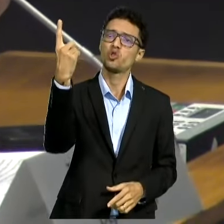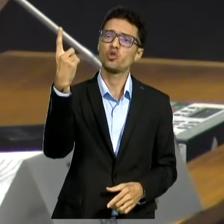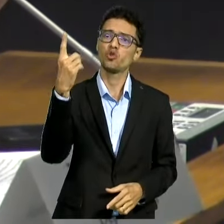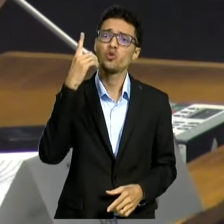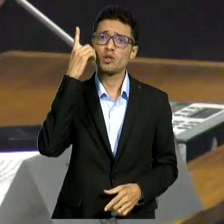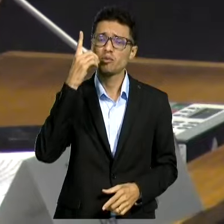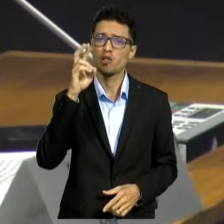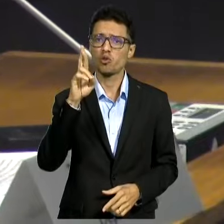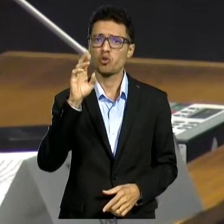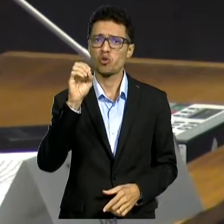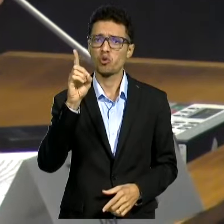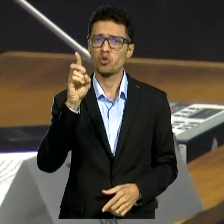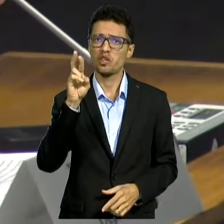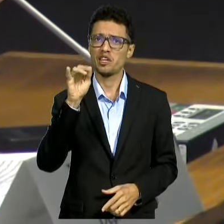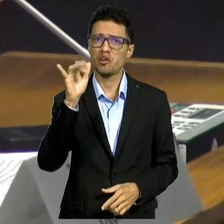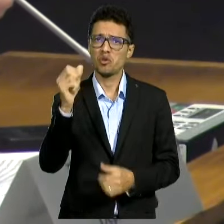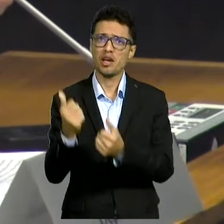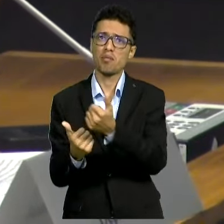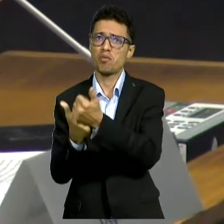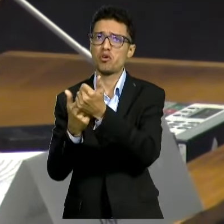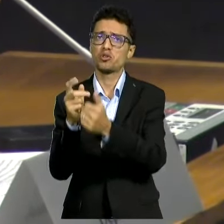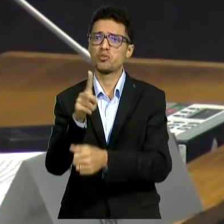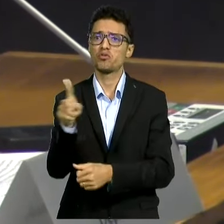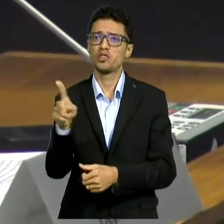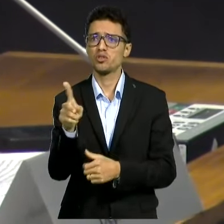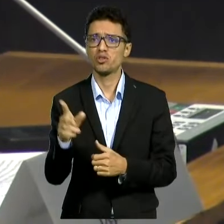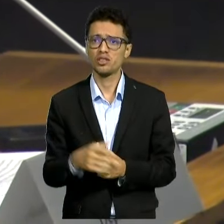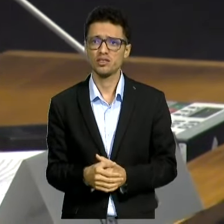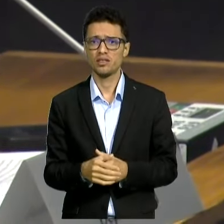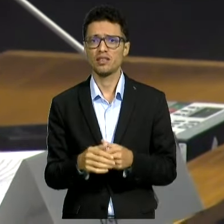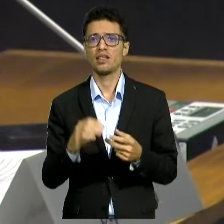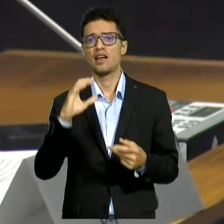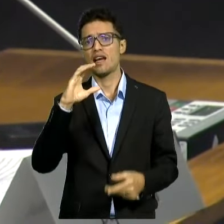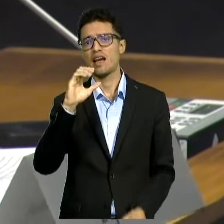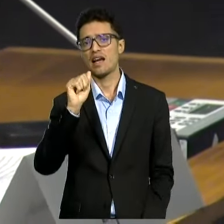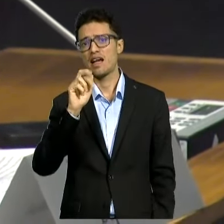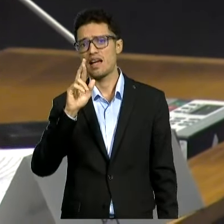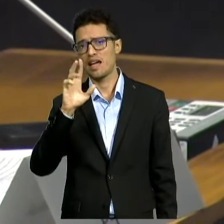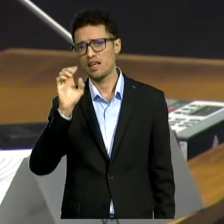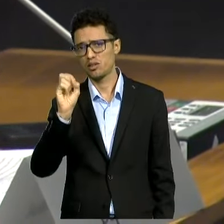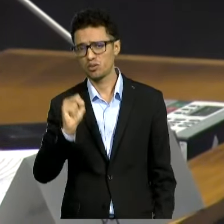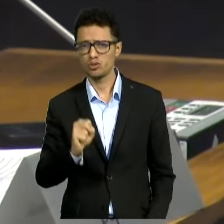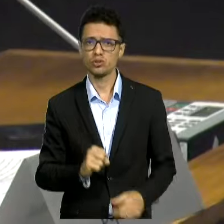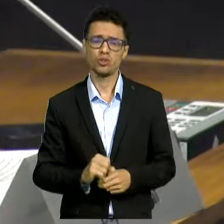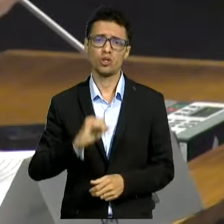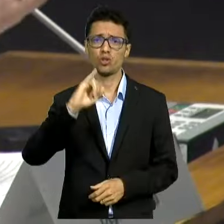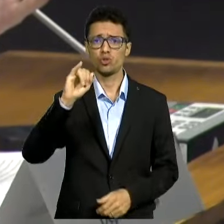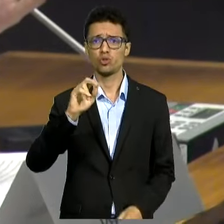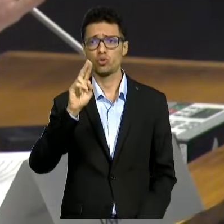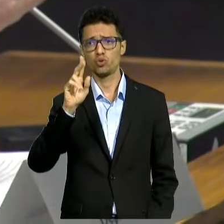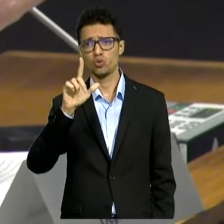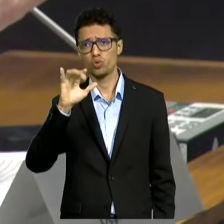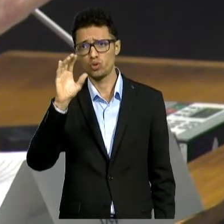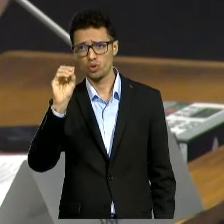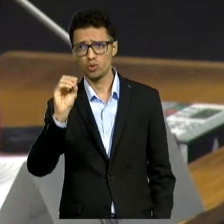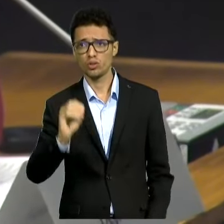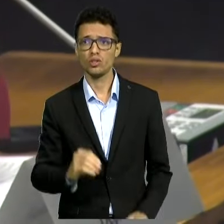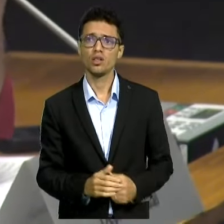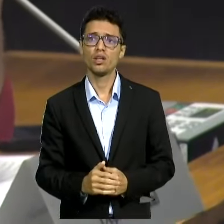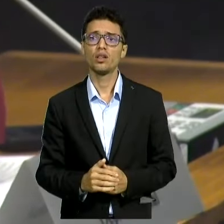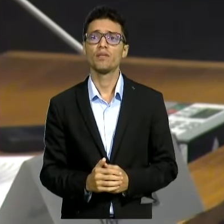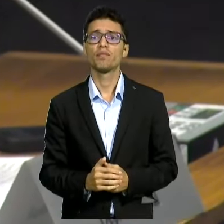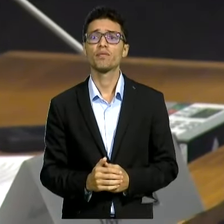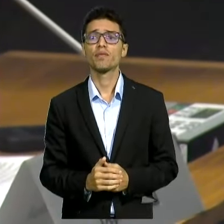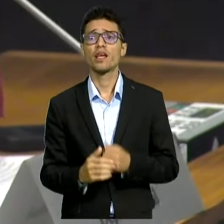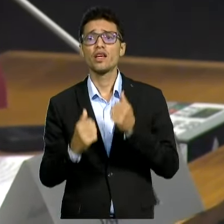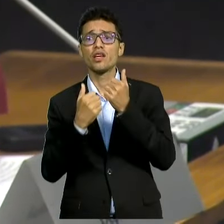Excelência, o deputado Carlos Lula, o deputado Júlio Mendonça e o vice-governador. Que só